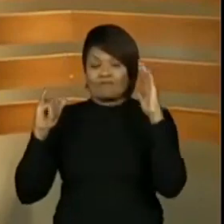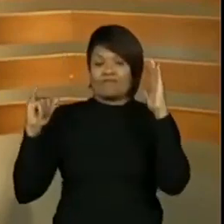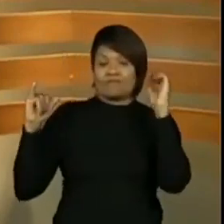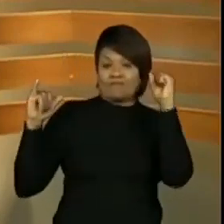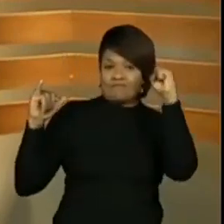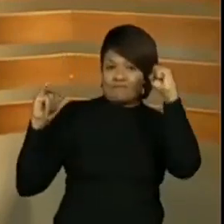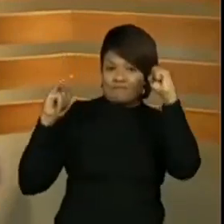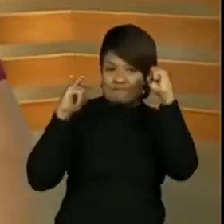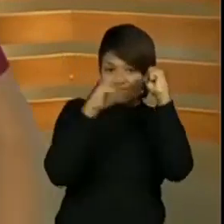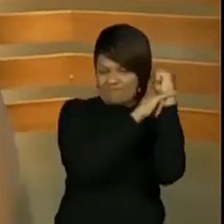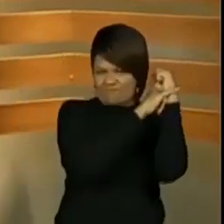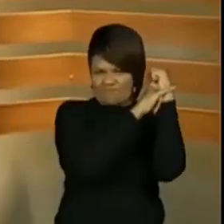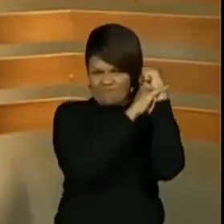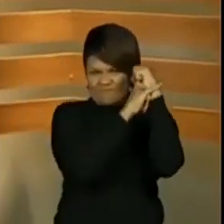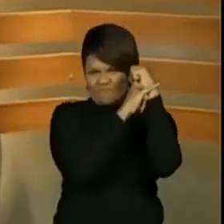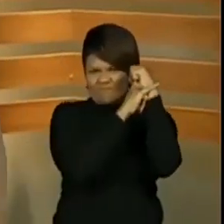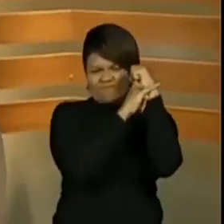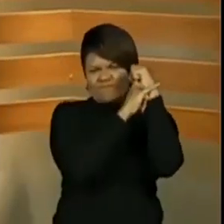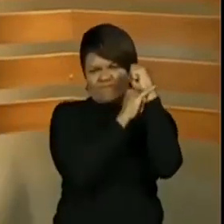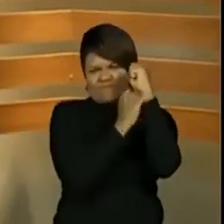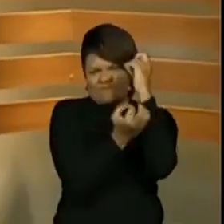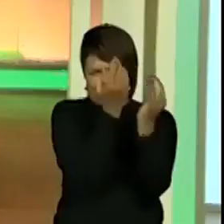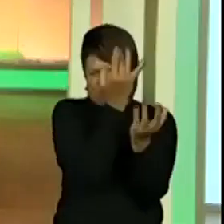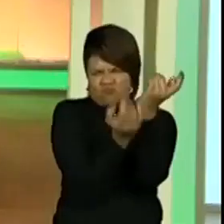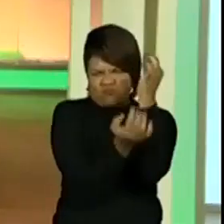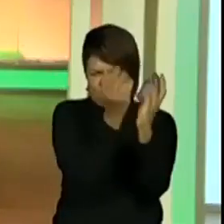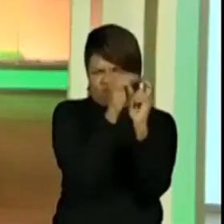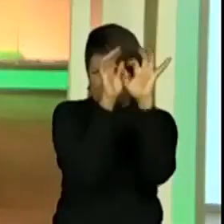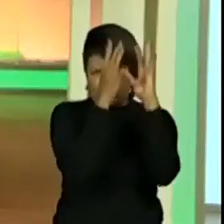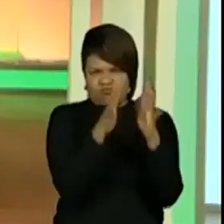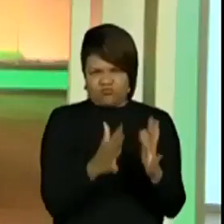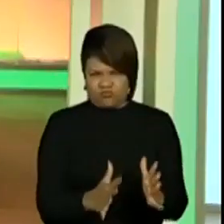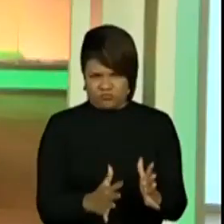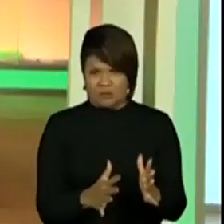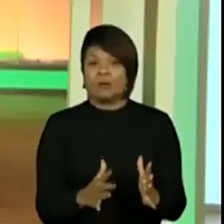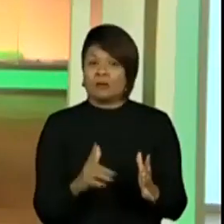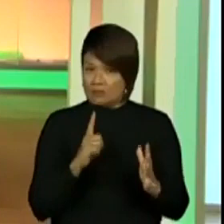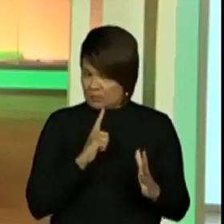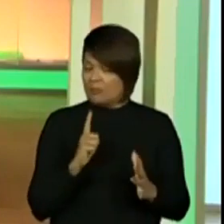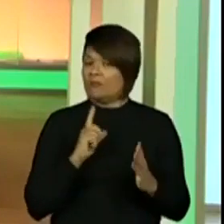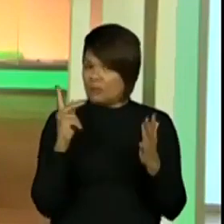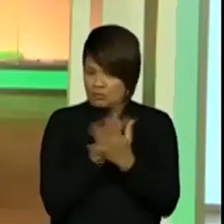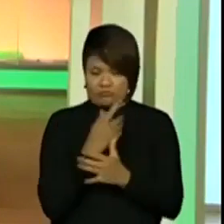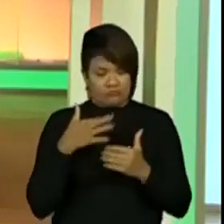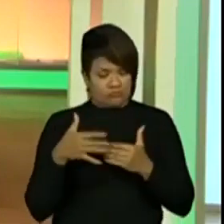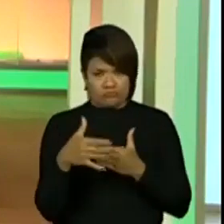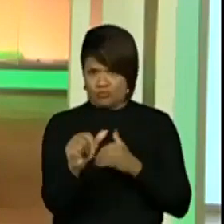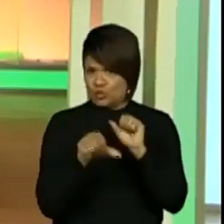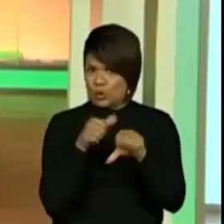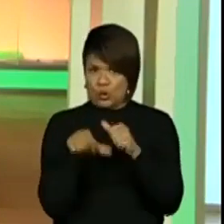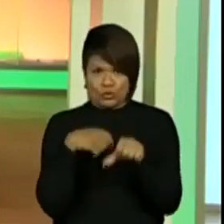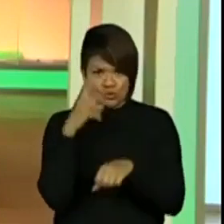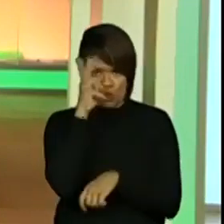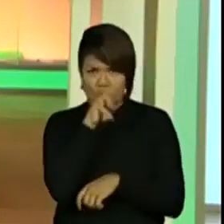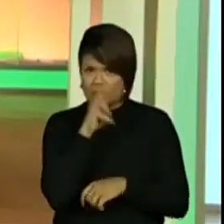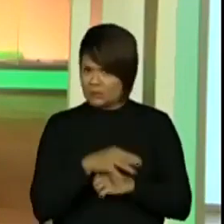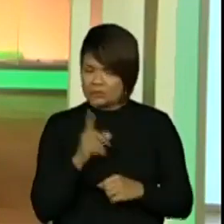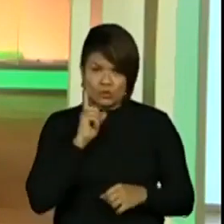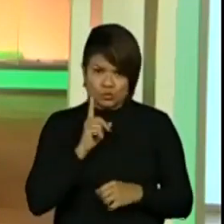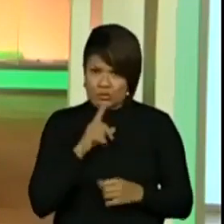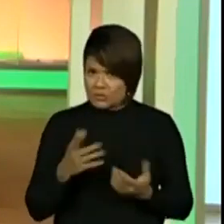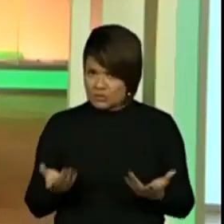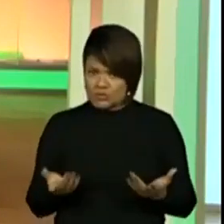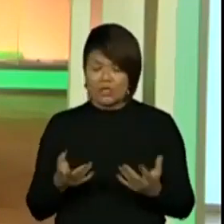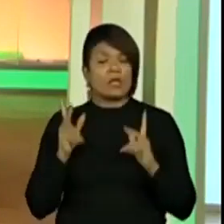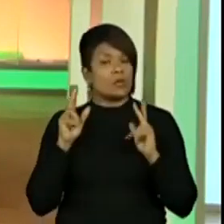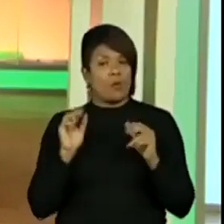as histórias a partir dali. A mesma coisa acontece com, agora, a